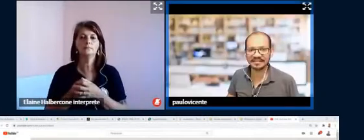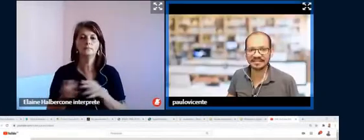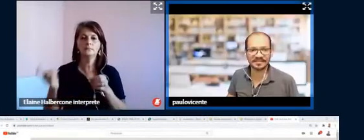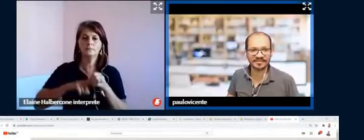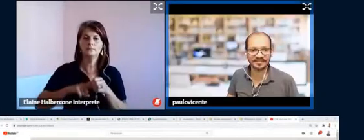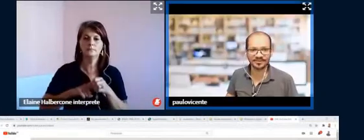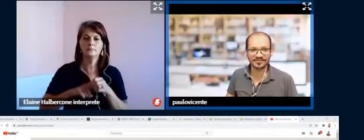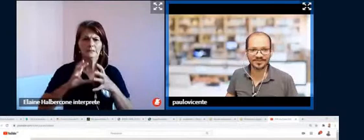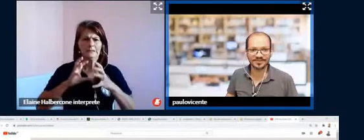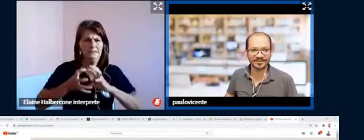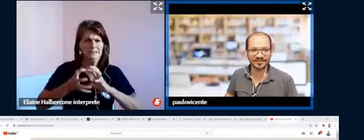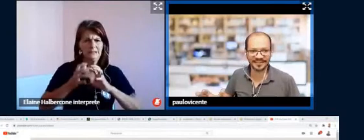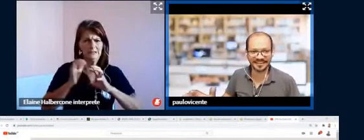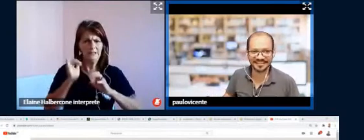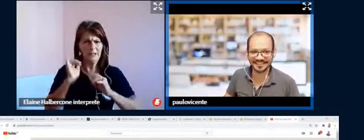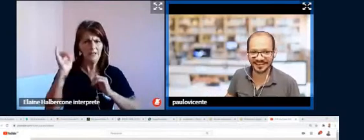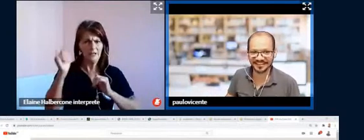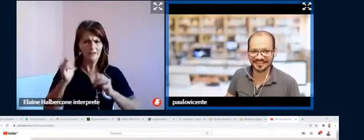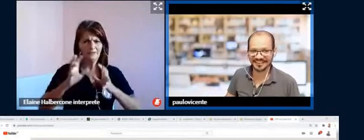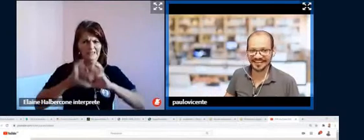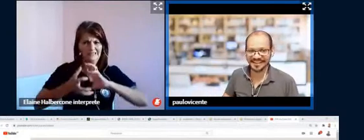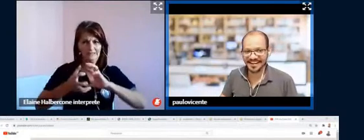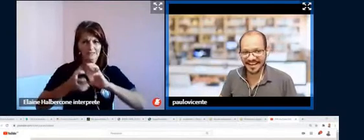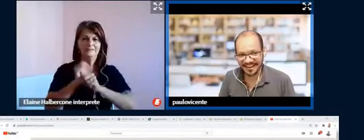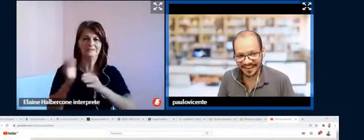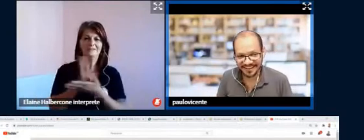travar, vocês me avisam que eu desligo. Eu e a Elaine aqui do lado.